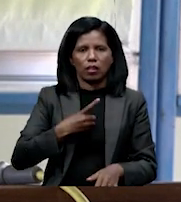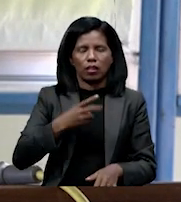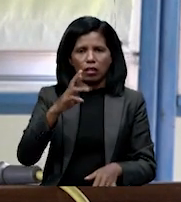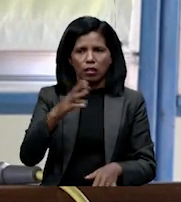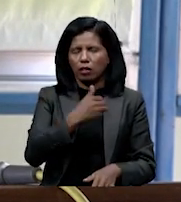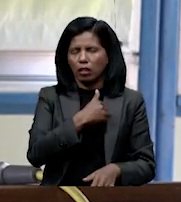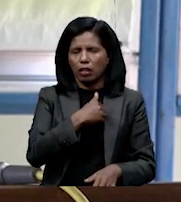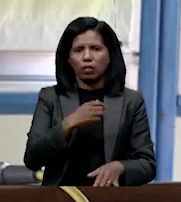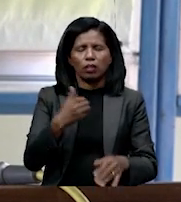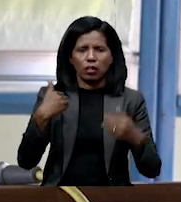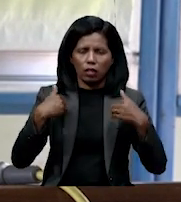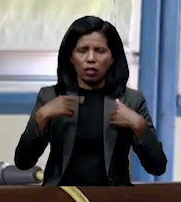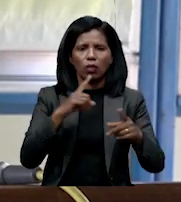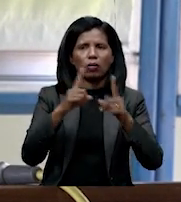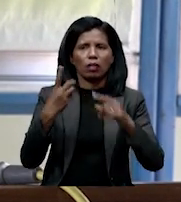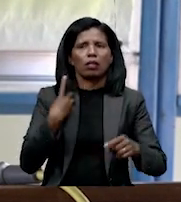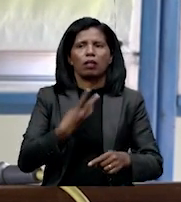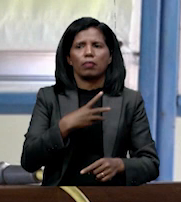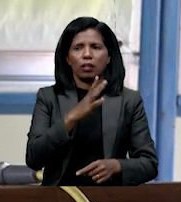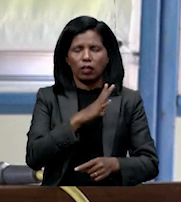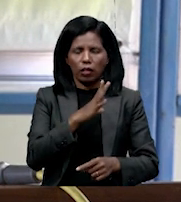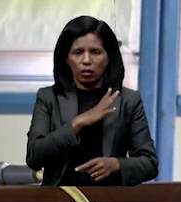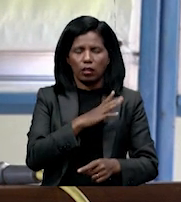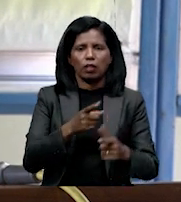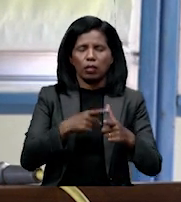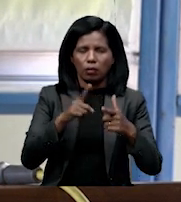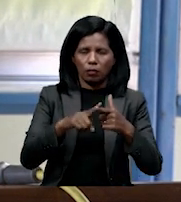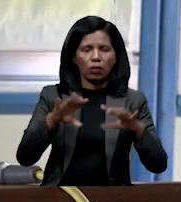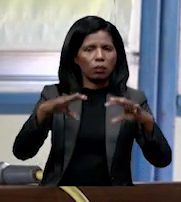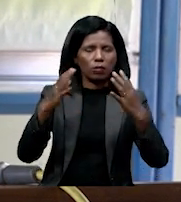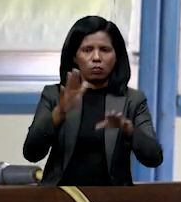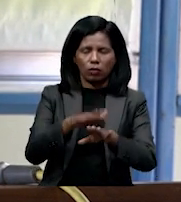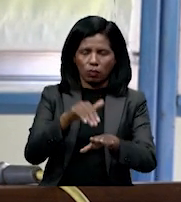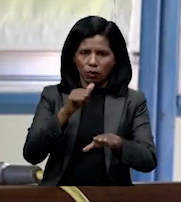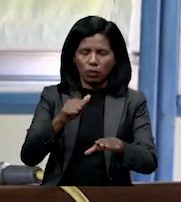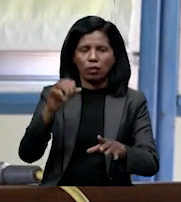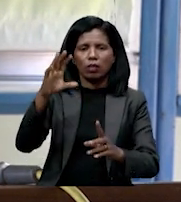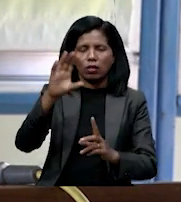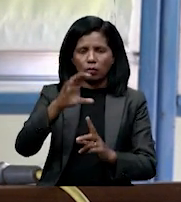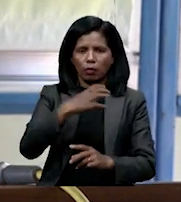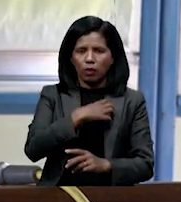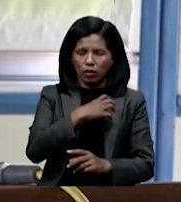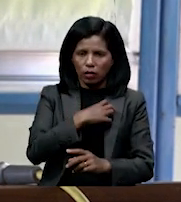que explica são ida que a mim hanin kata que depois de recesso tu como são mo si bolo comando para tare